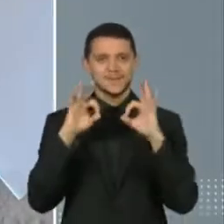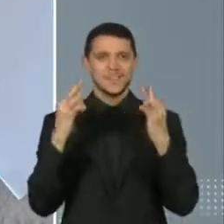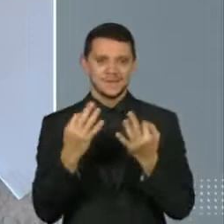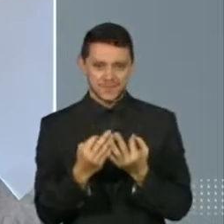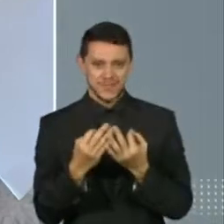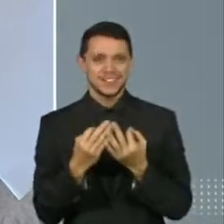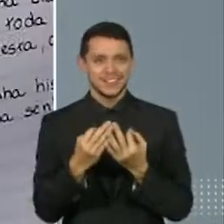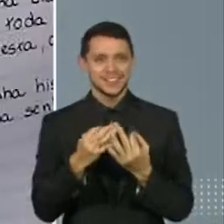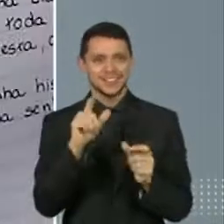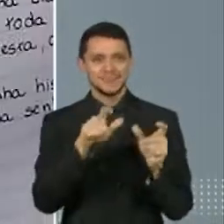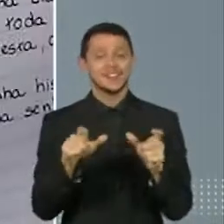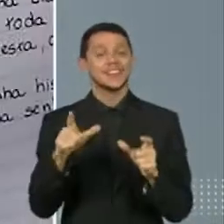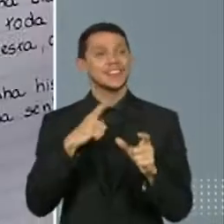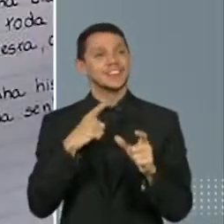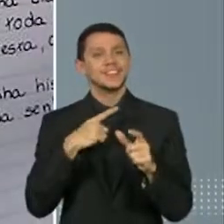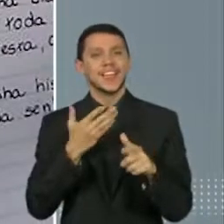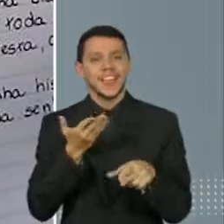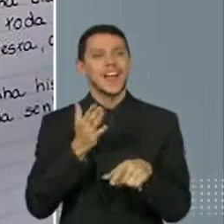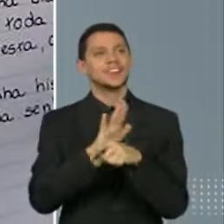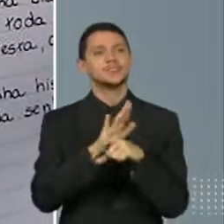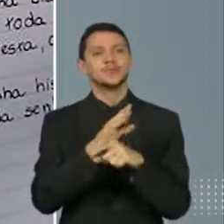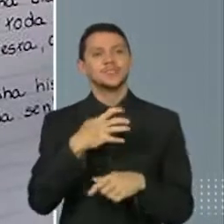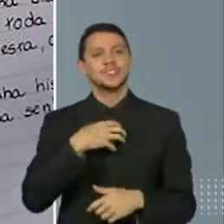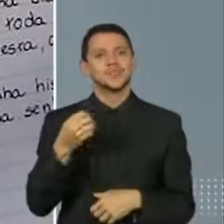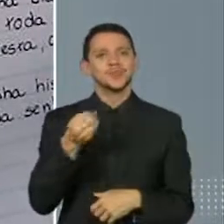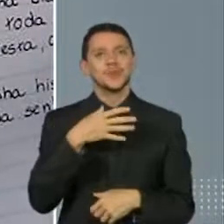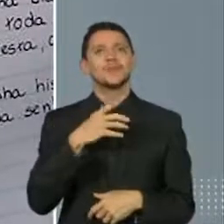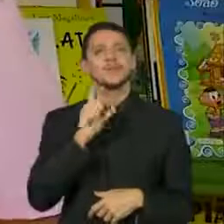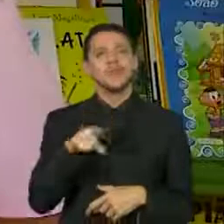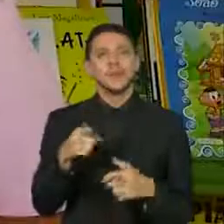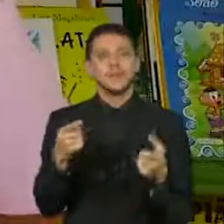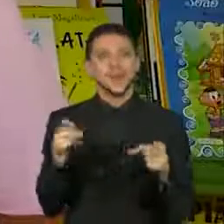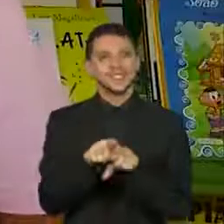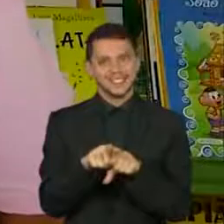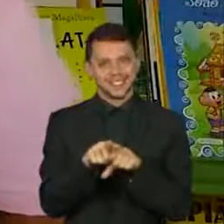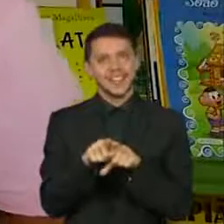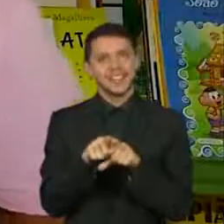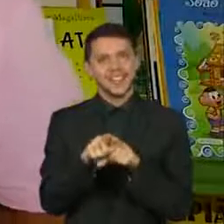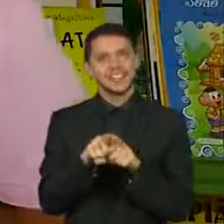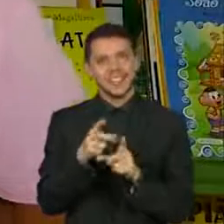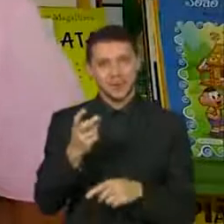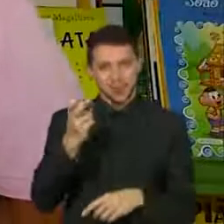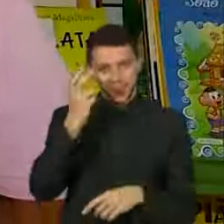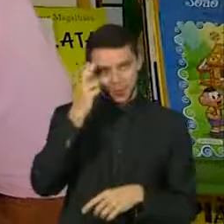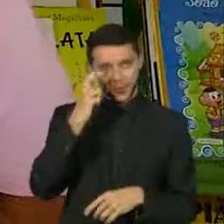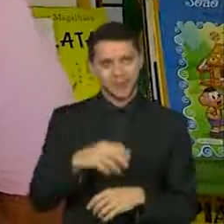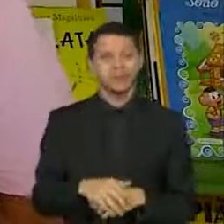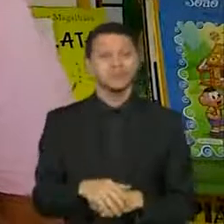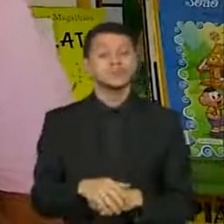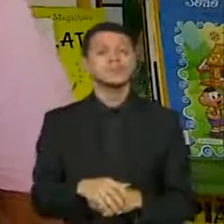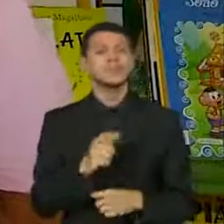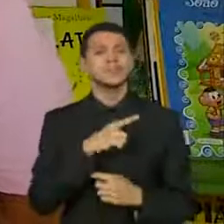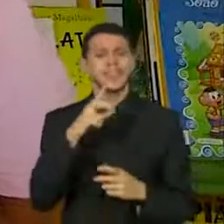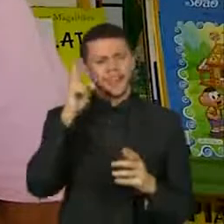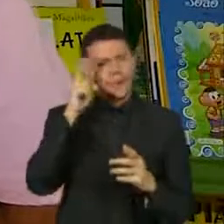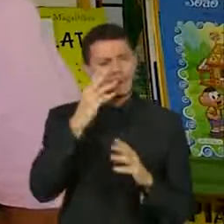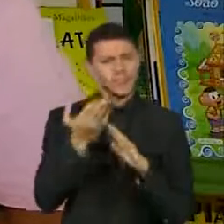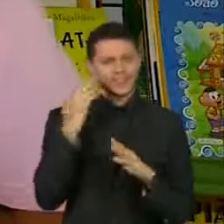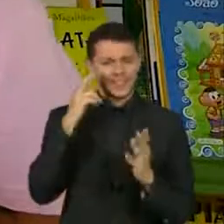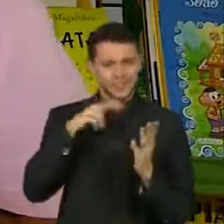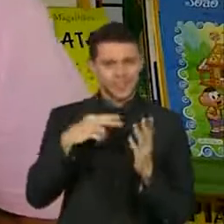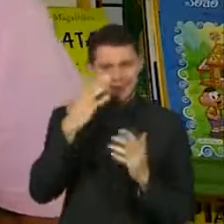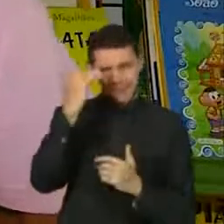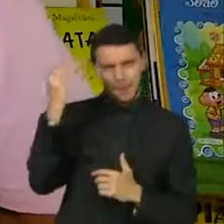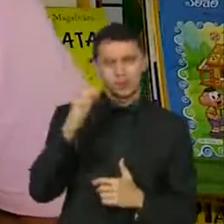ganhou um novo fôlego com a parceria do Tio Flávio Cultural. Eu lembro uma vez que eu li um livro de Rubem Alves, que ele fala assim, a carta